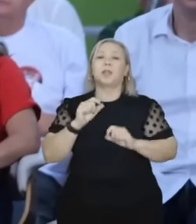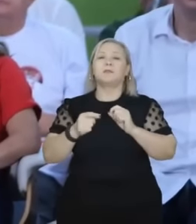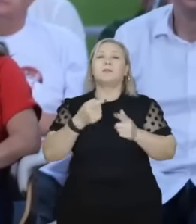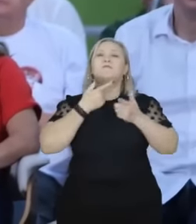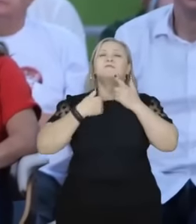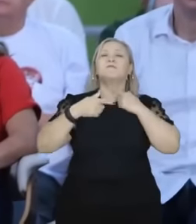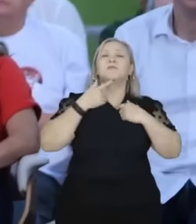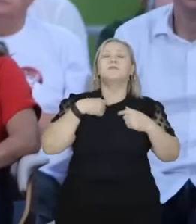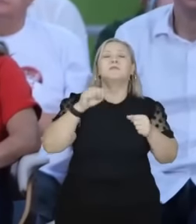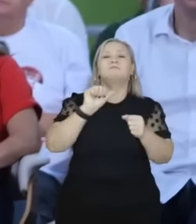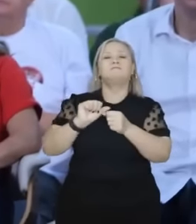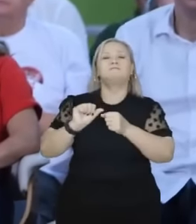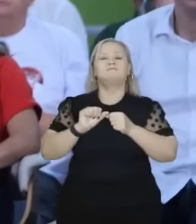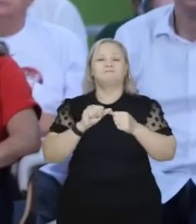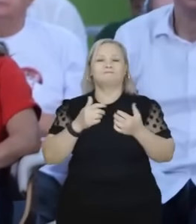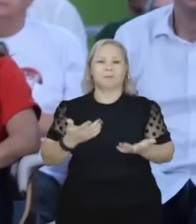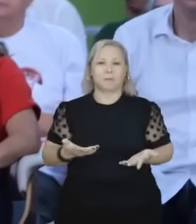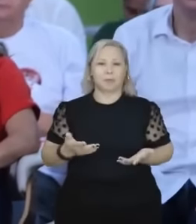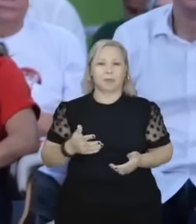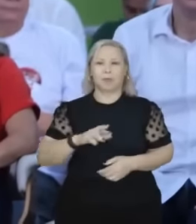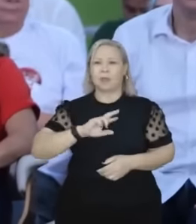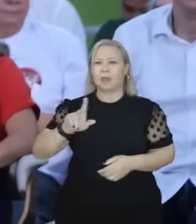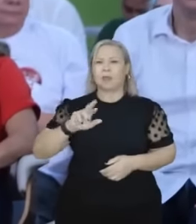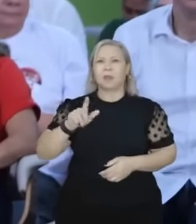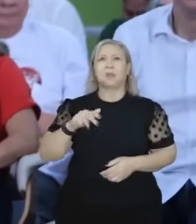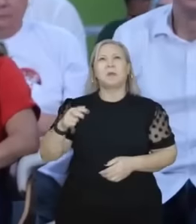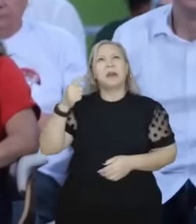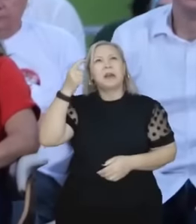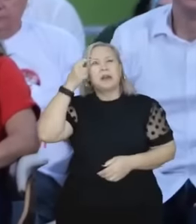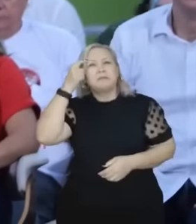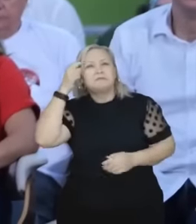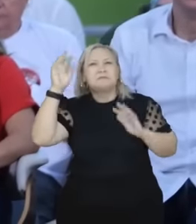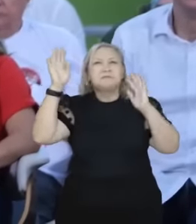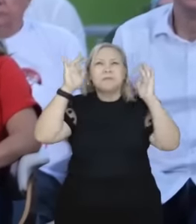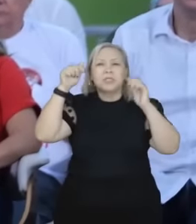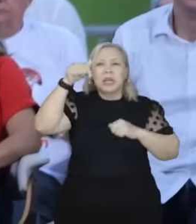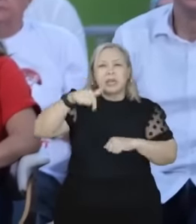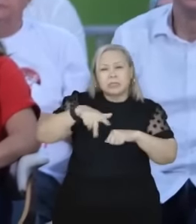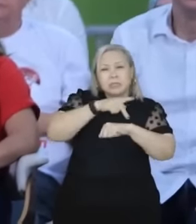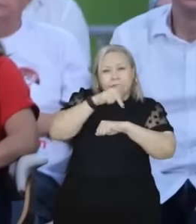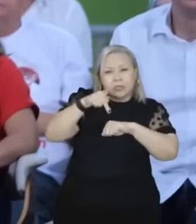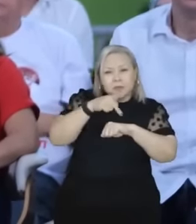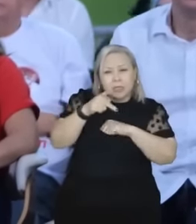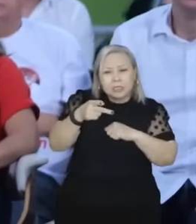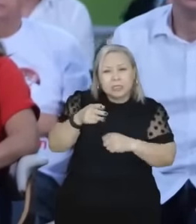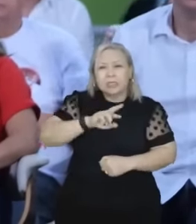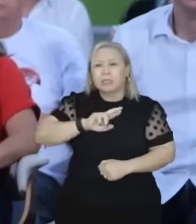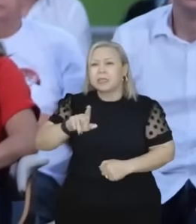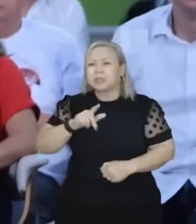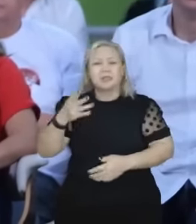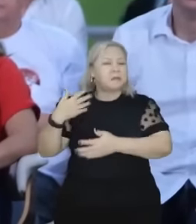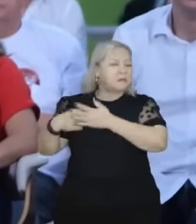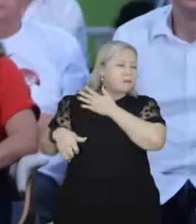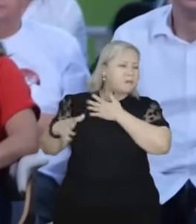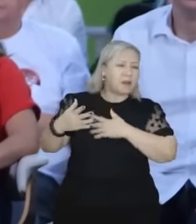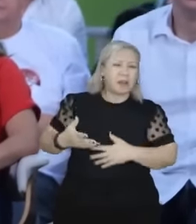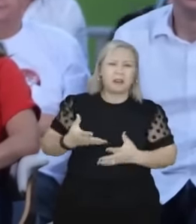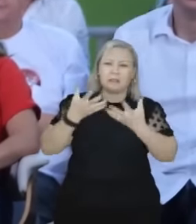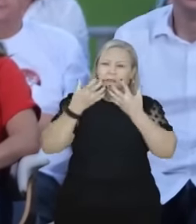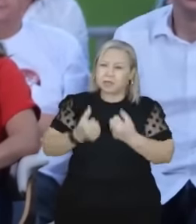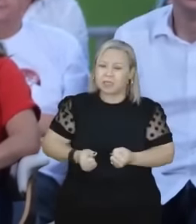Não era pensável neste país, não era admissível neste país se